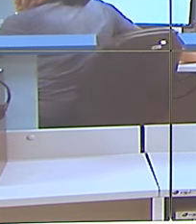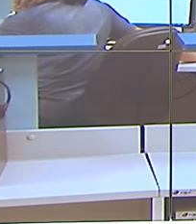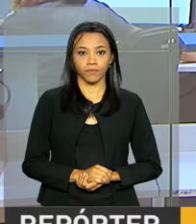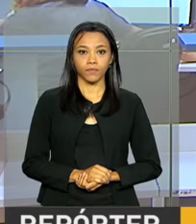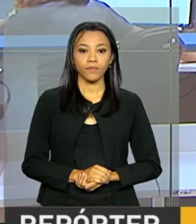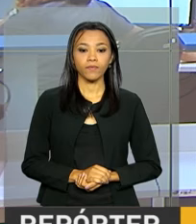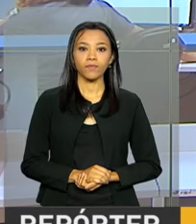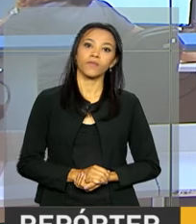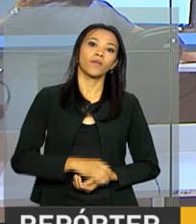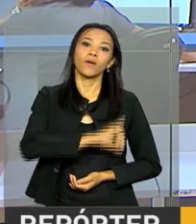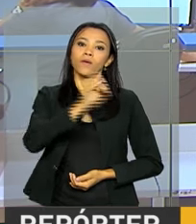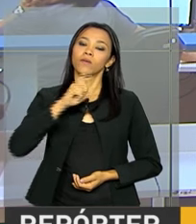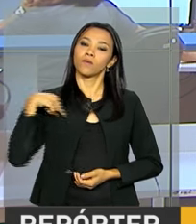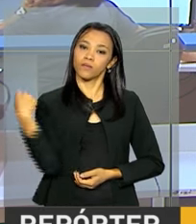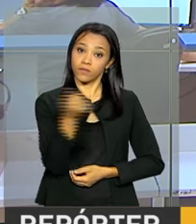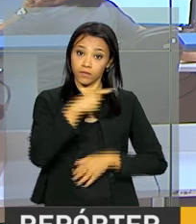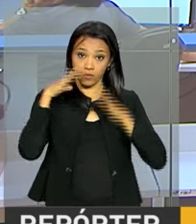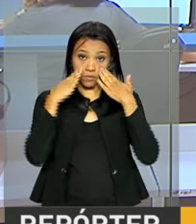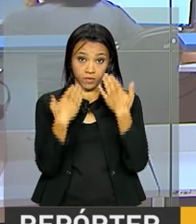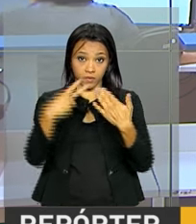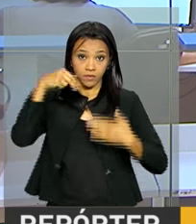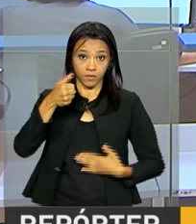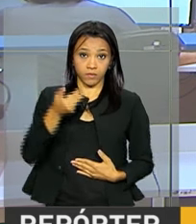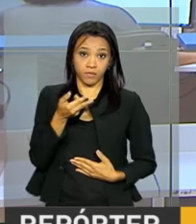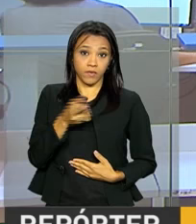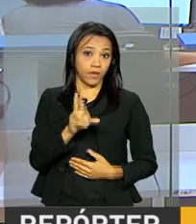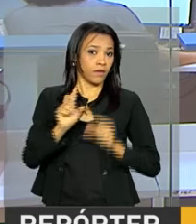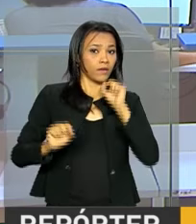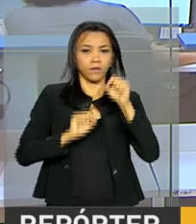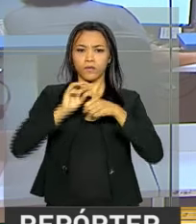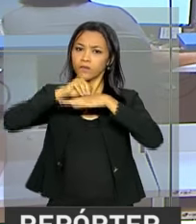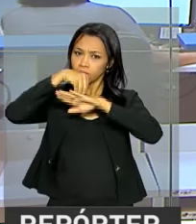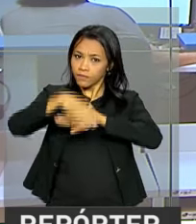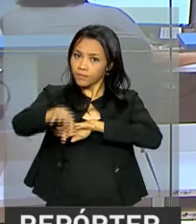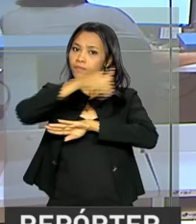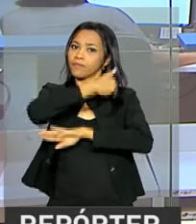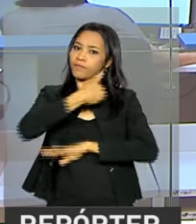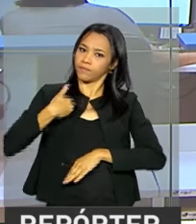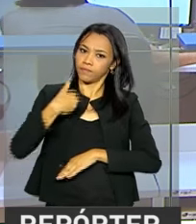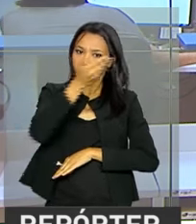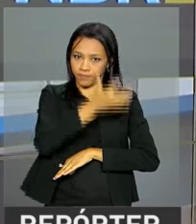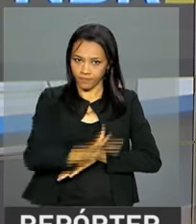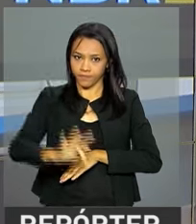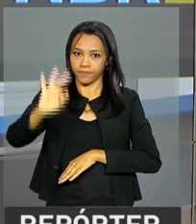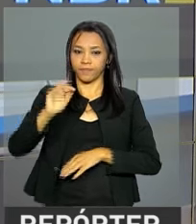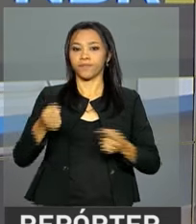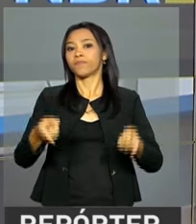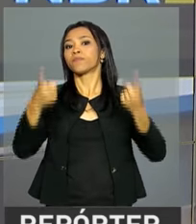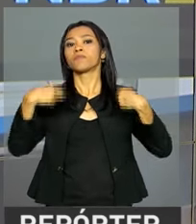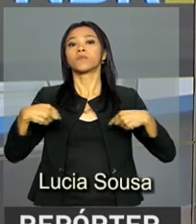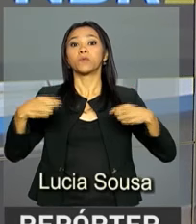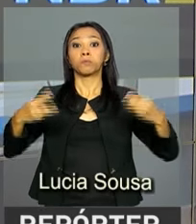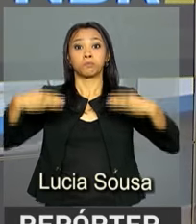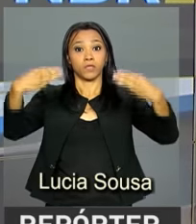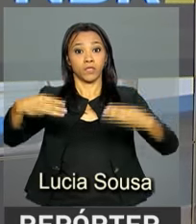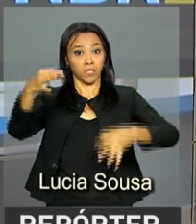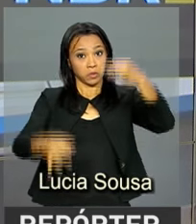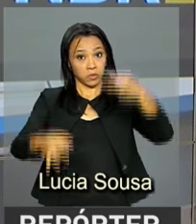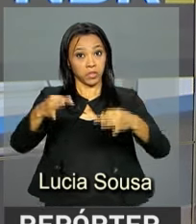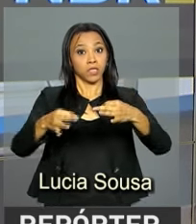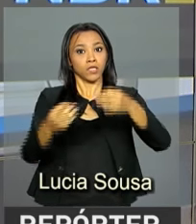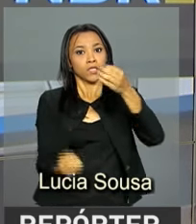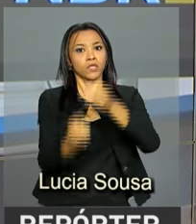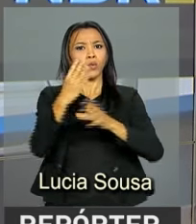lá estamos de volta com o repórter nbr e as notícias do governo federal ministério da justiça criou uma força-tarefa